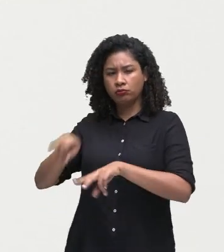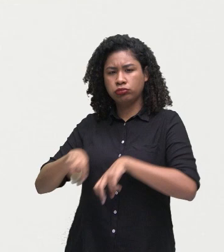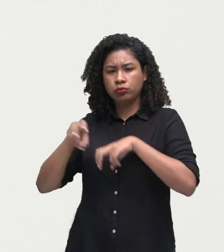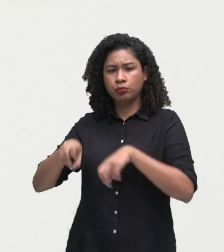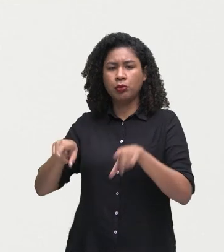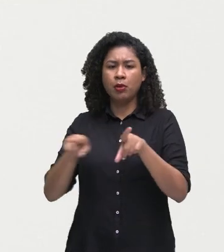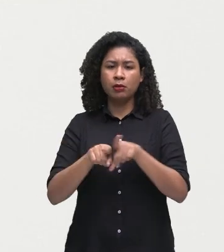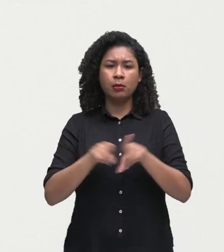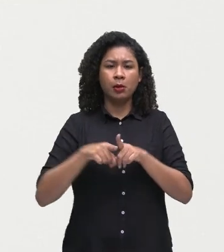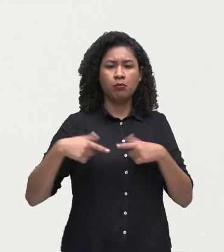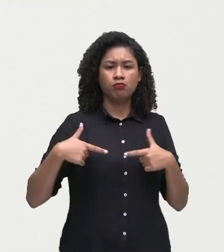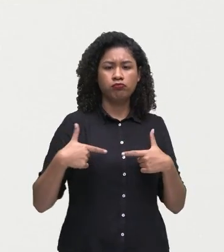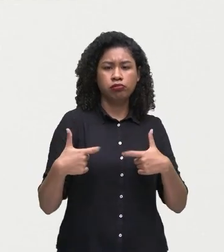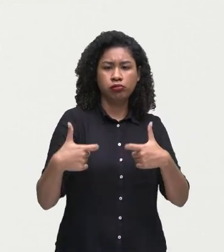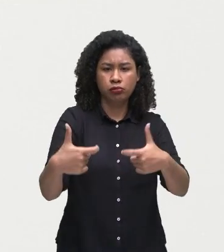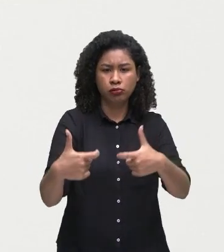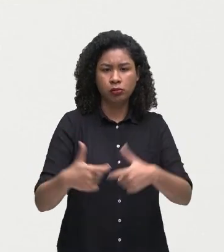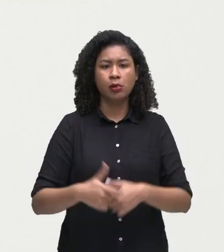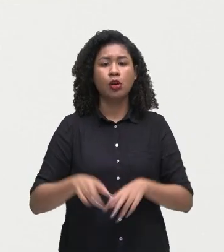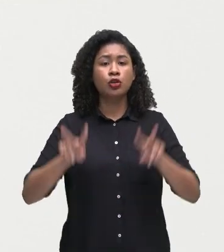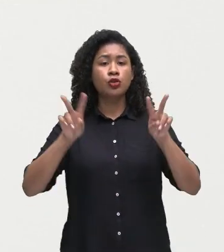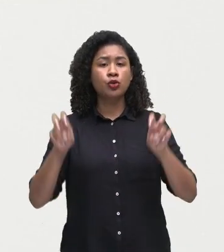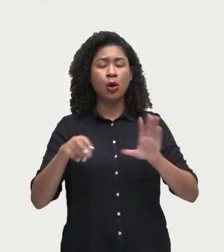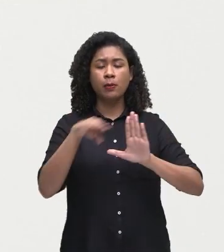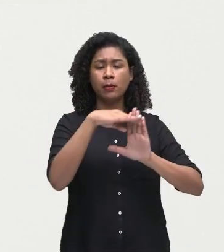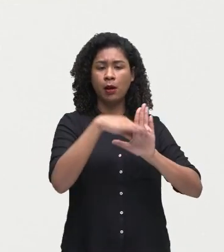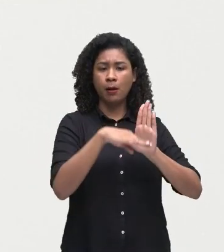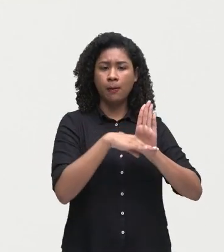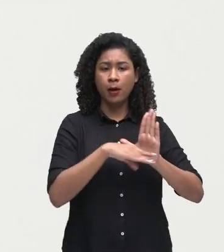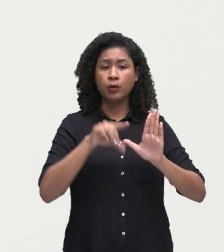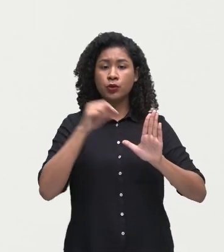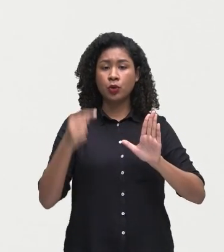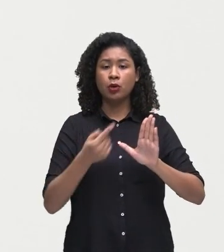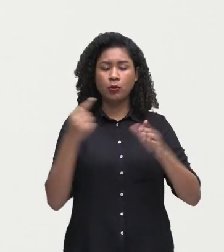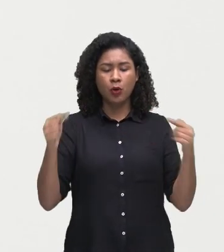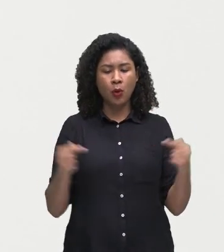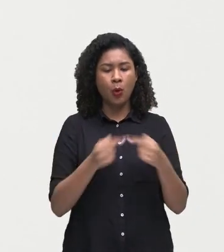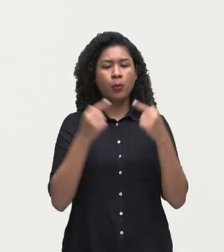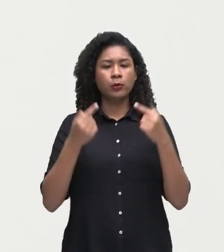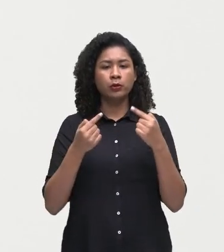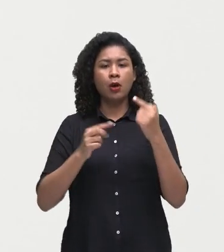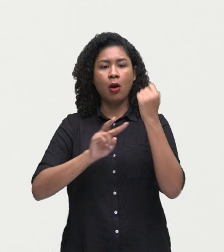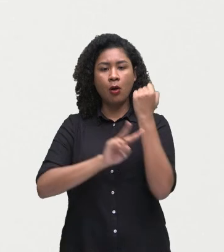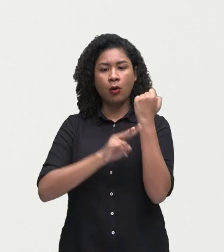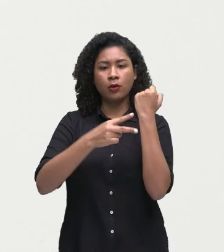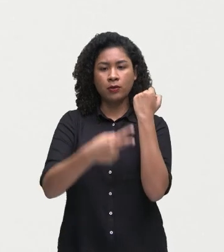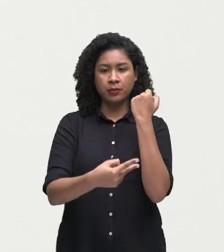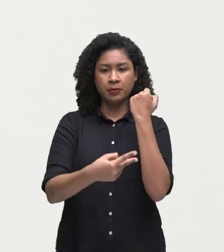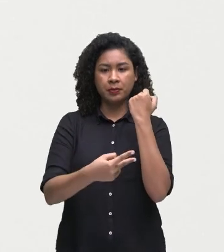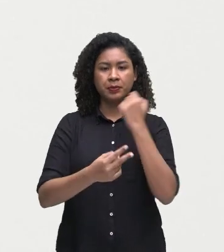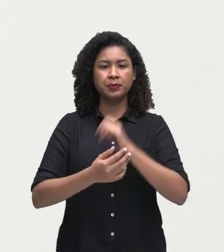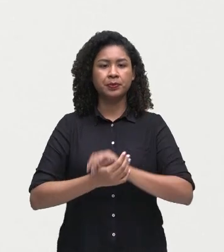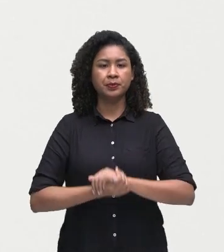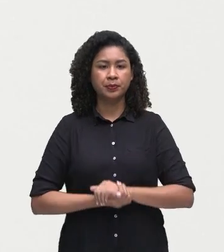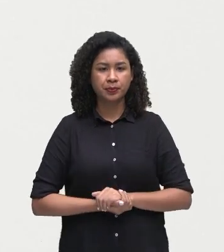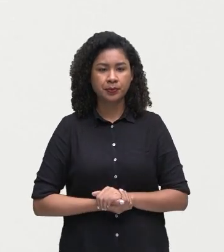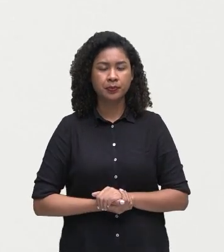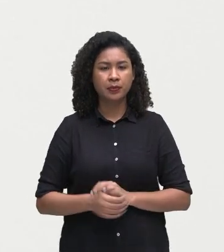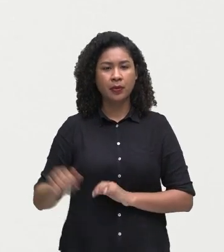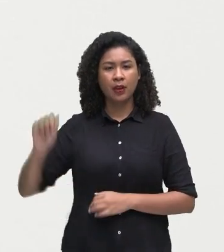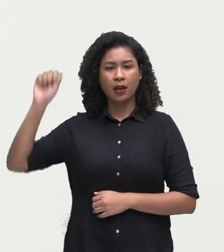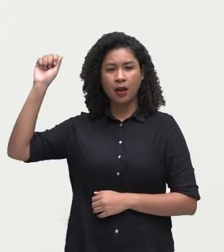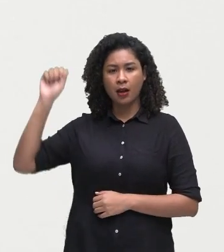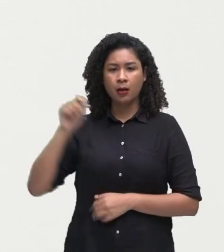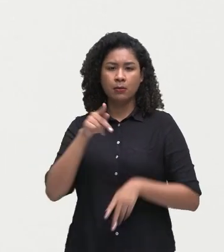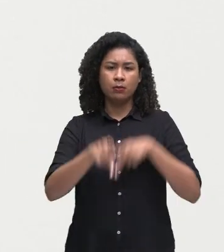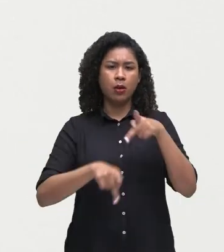que indica as consequências desses fatores. Letra A. O aumento da população das